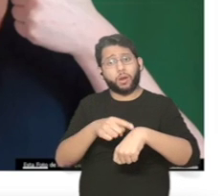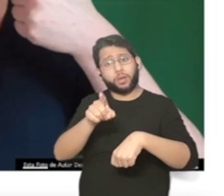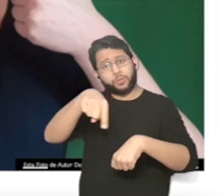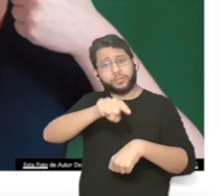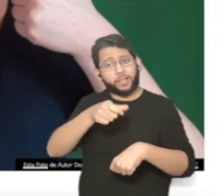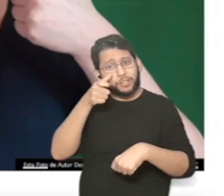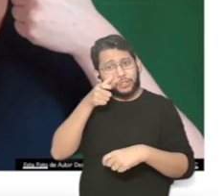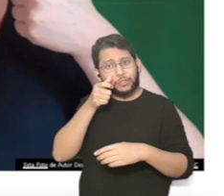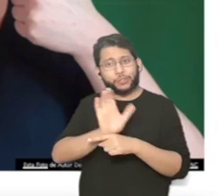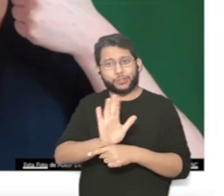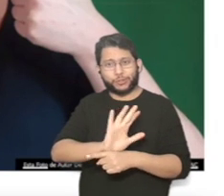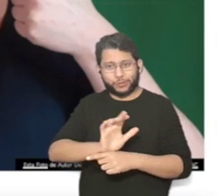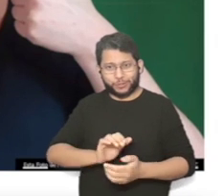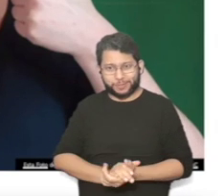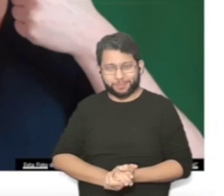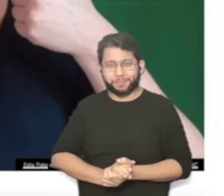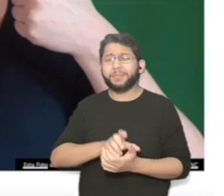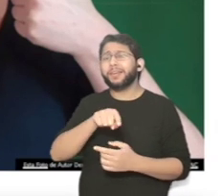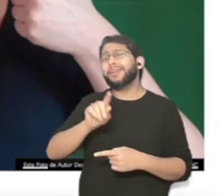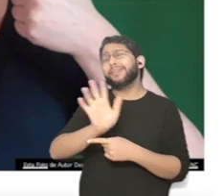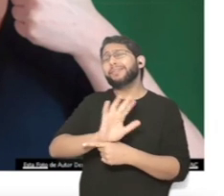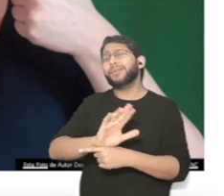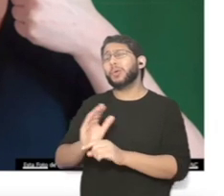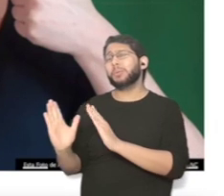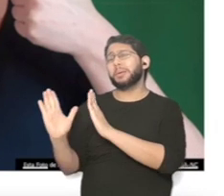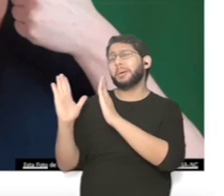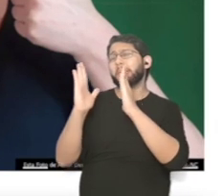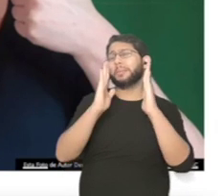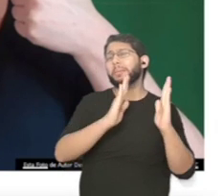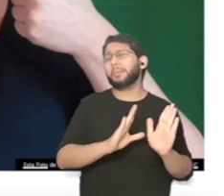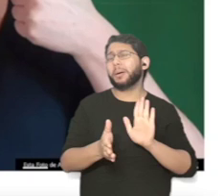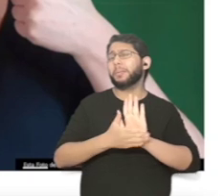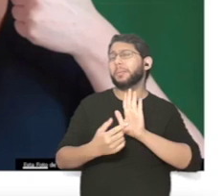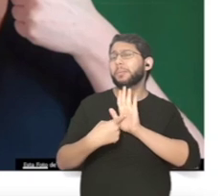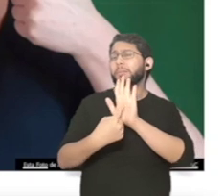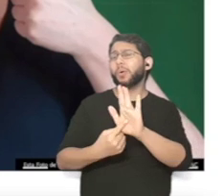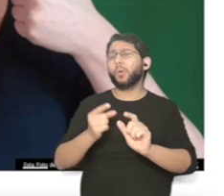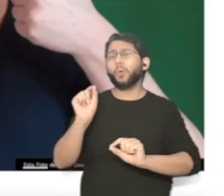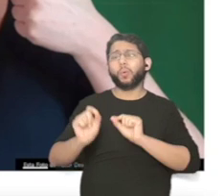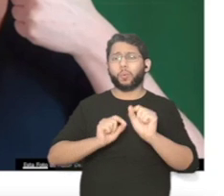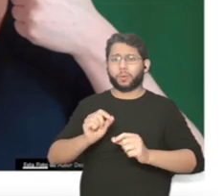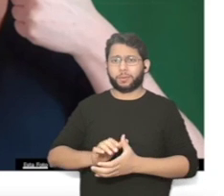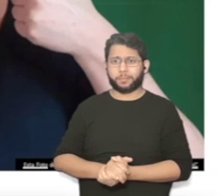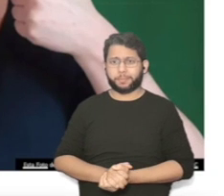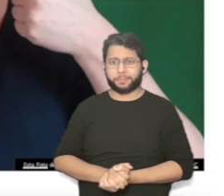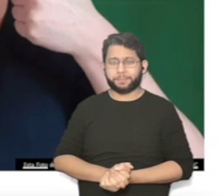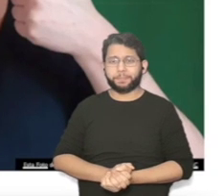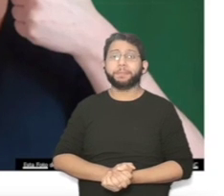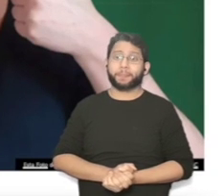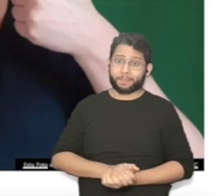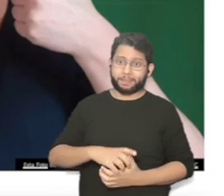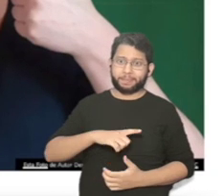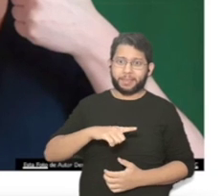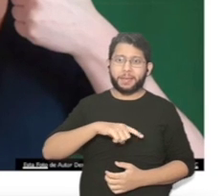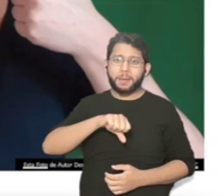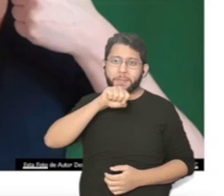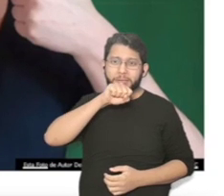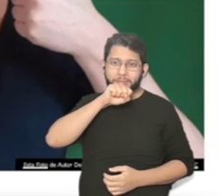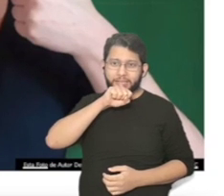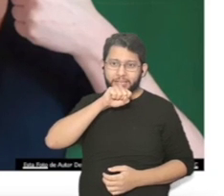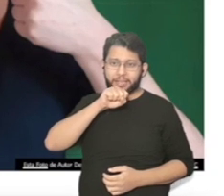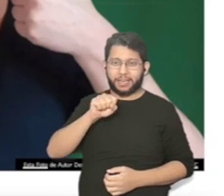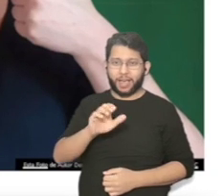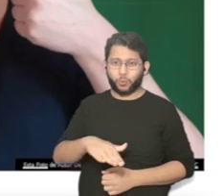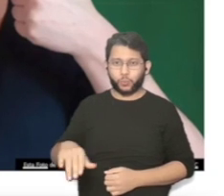18h30 e 21 minutos. O que acontece nesse trechinho de vídeo? A mãe de um